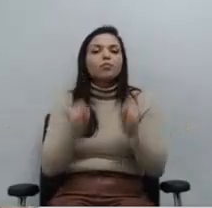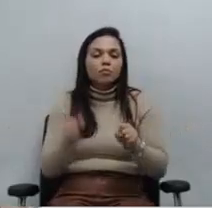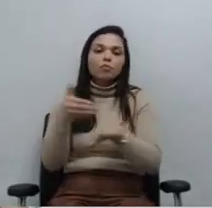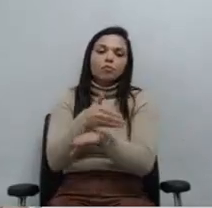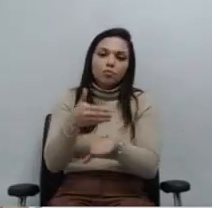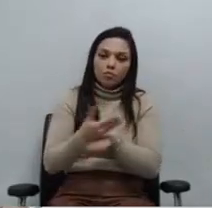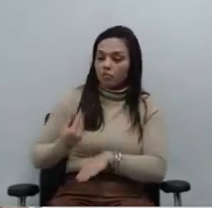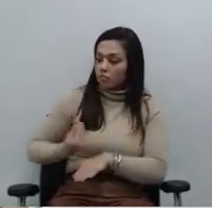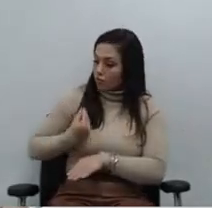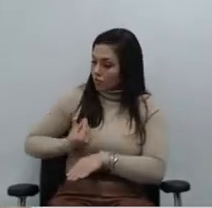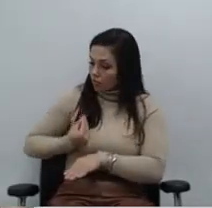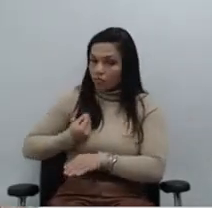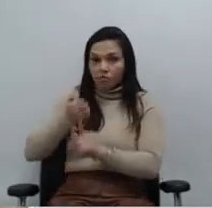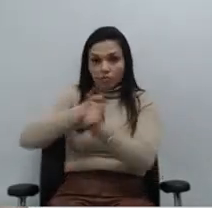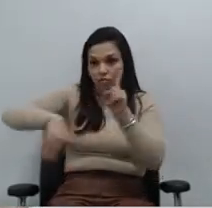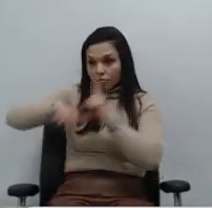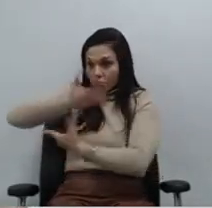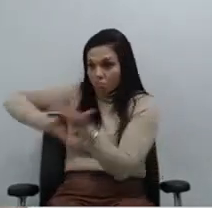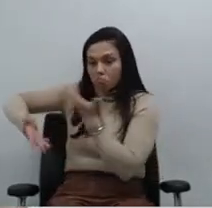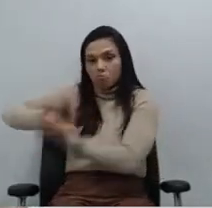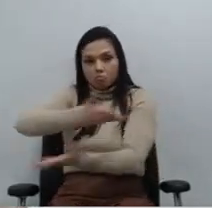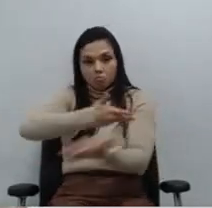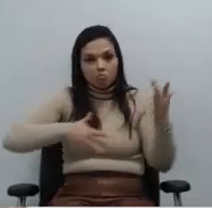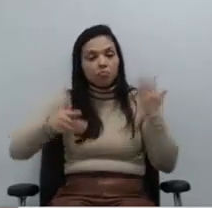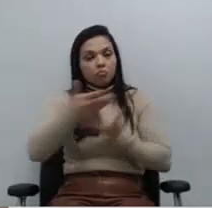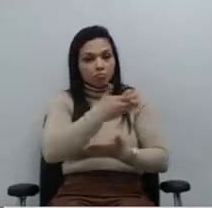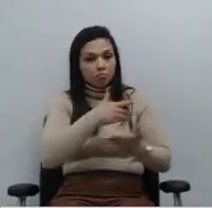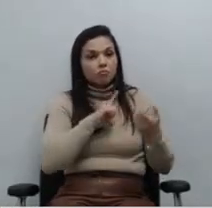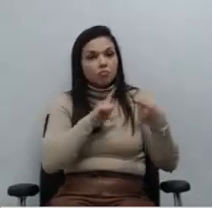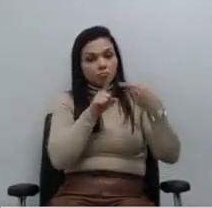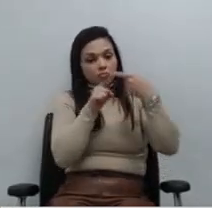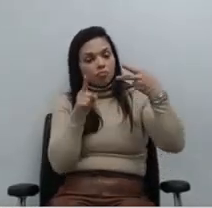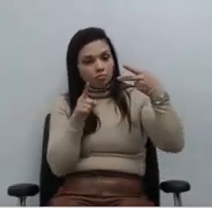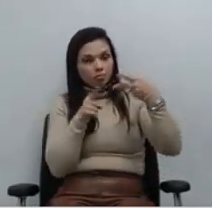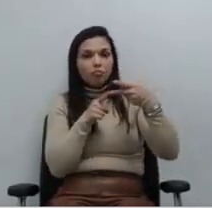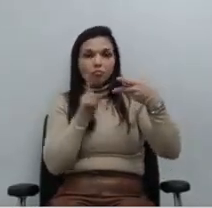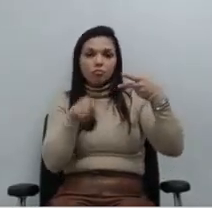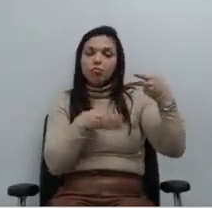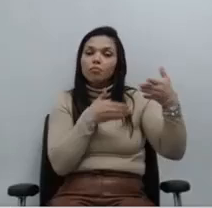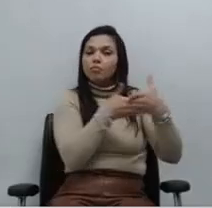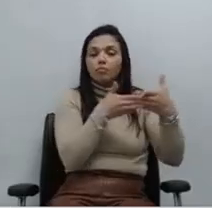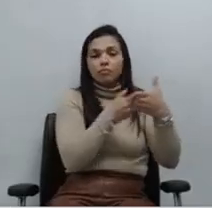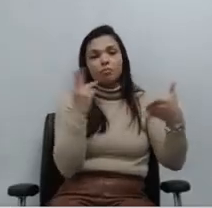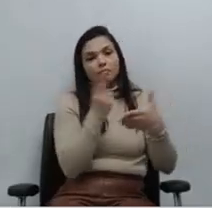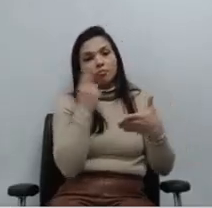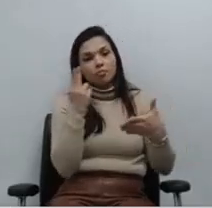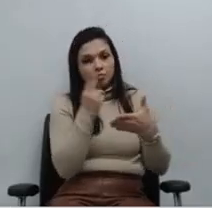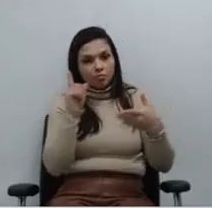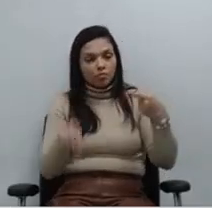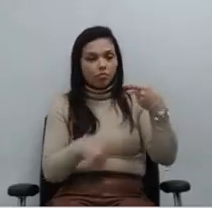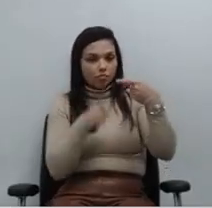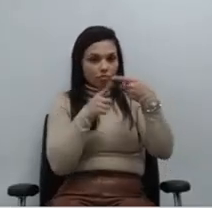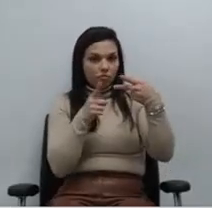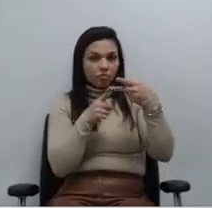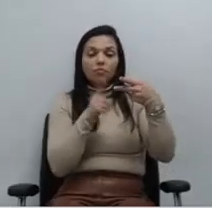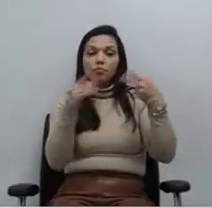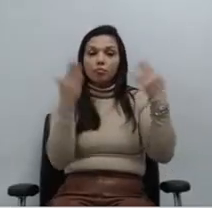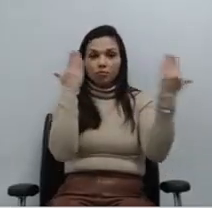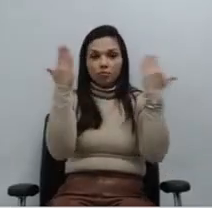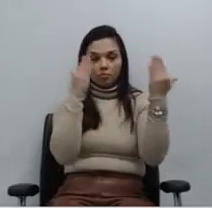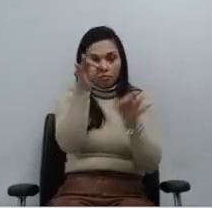vida social. Em um primeiro momento, a autora colocou 2 obstáculos específicos a essa paridade, que está relacionada a 2 dimensões de justiça,